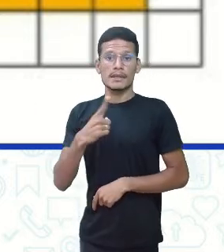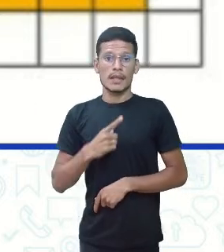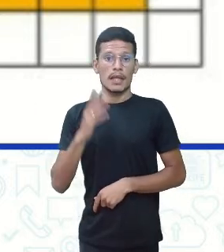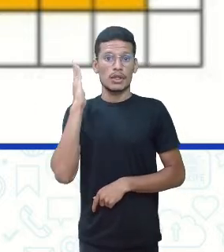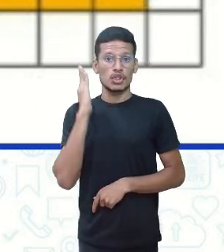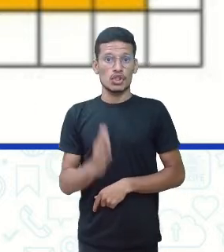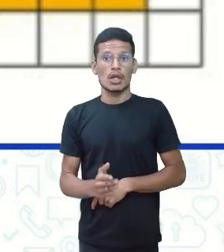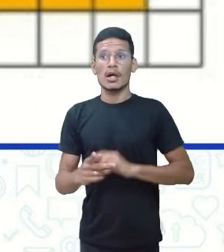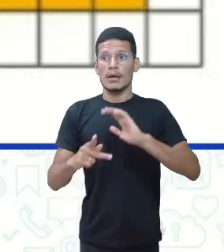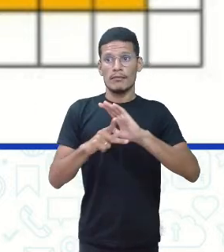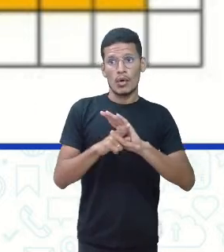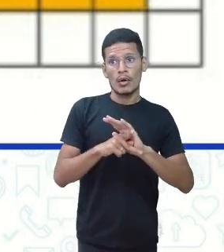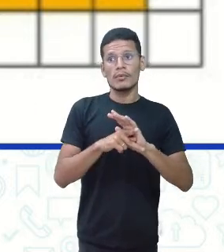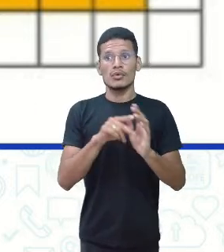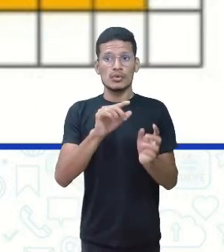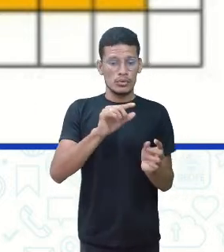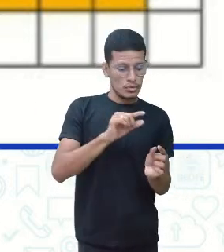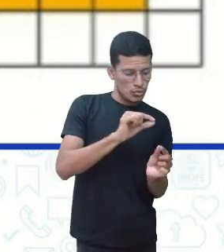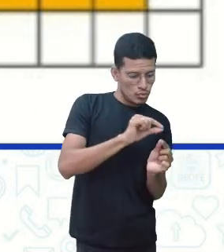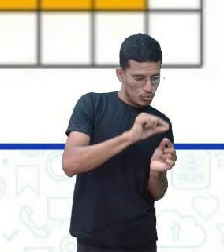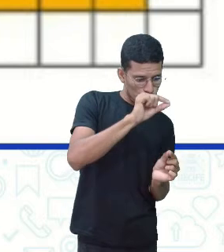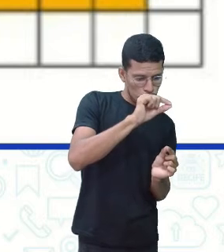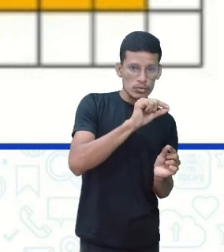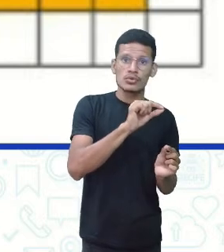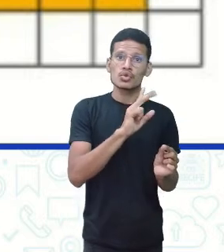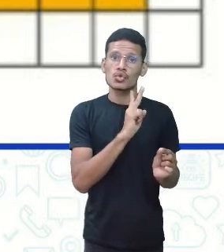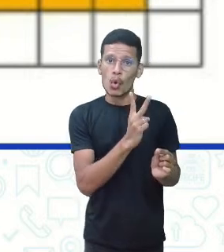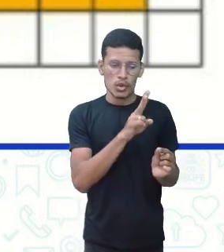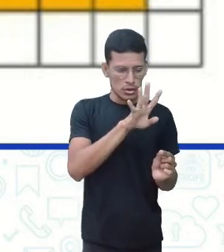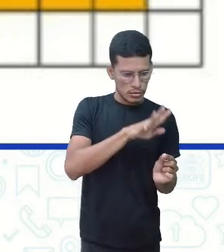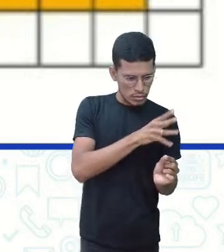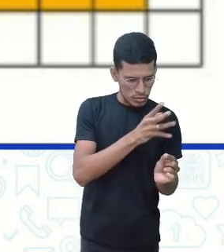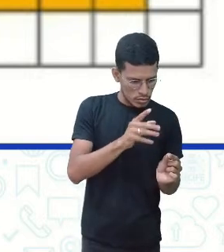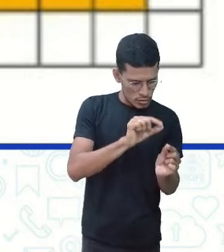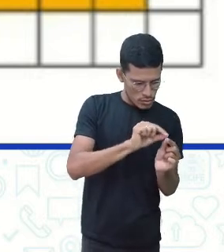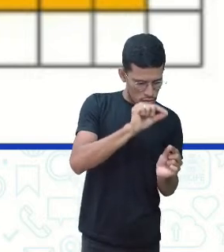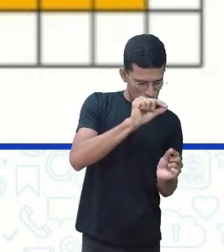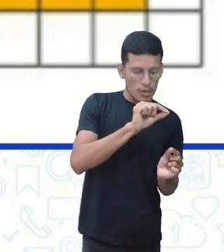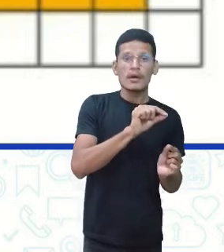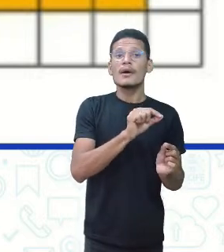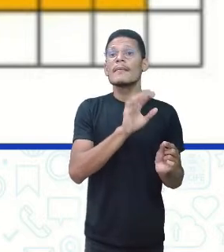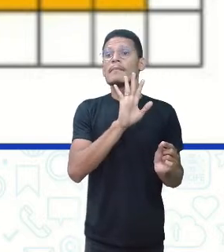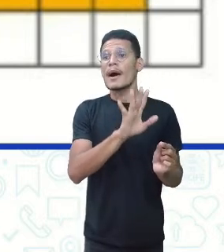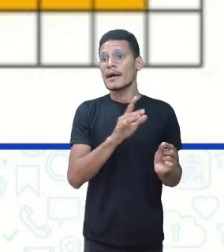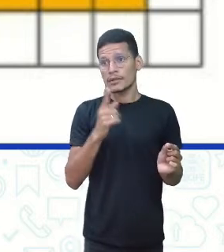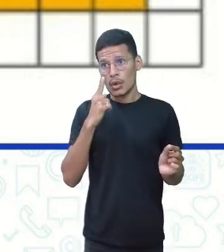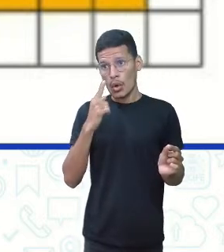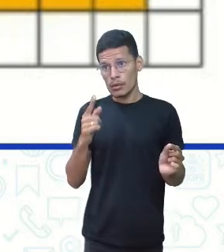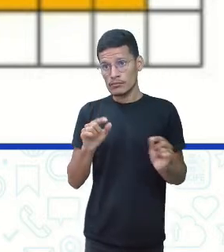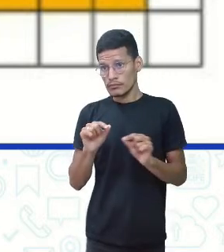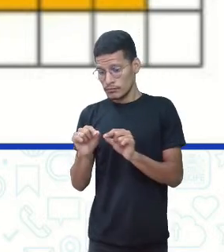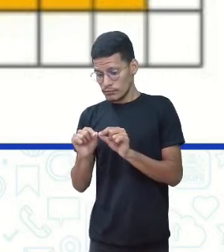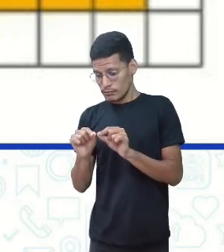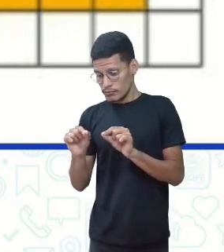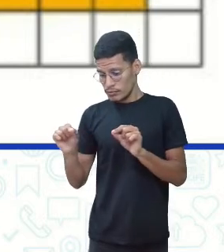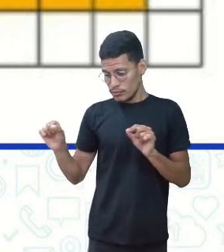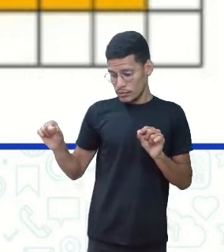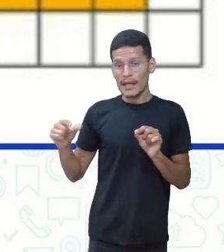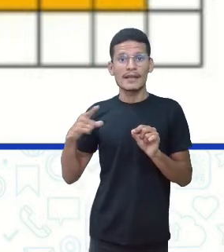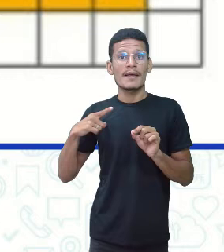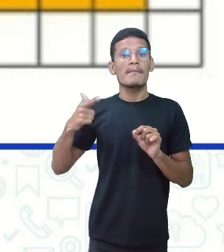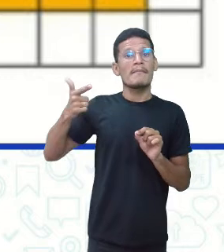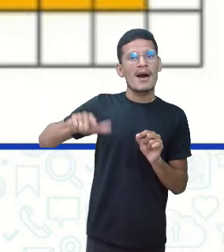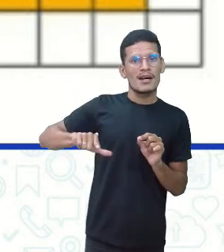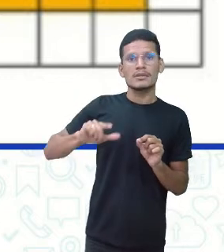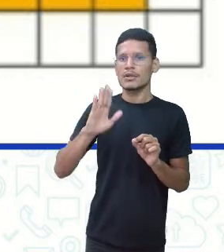altura 2 quadradinhos, no comprimento eu tenho mais quadradinhos. Então, a gente já começa a perceber que a altura ficou a